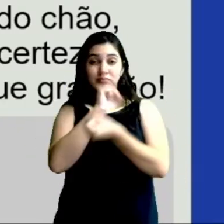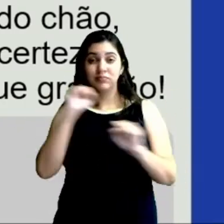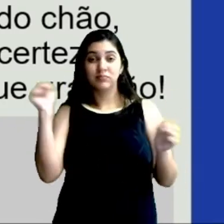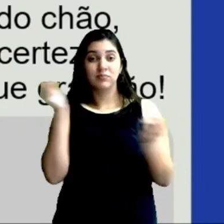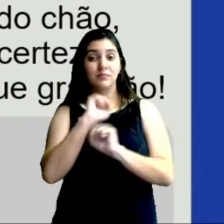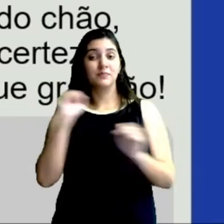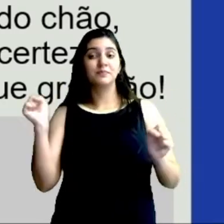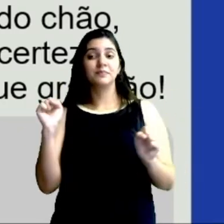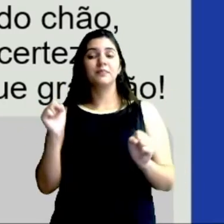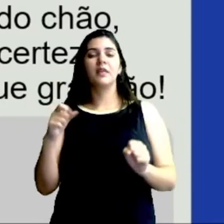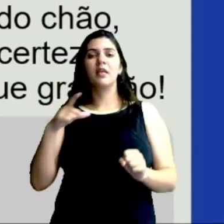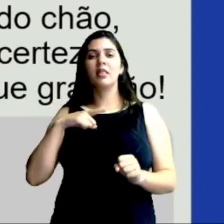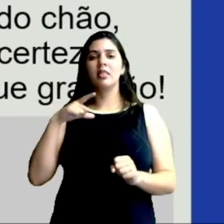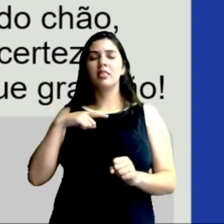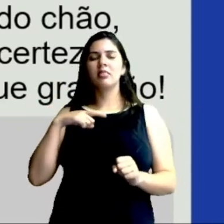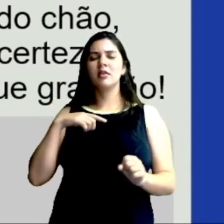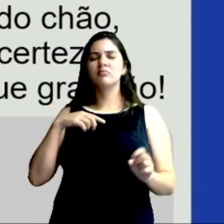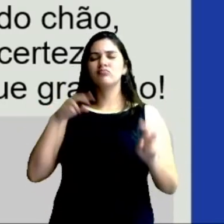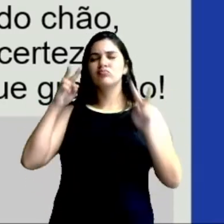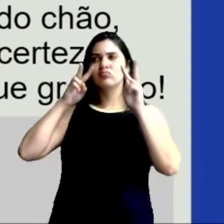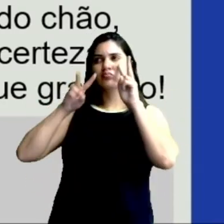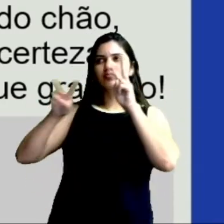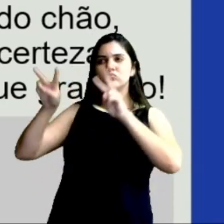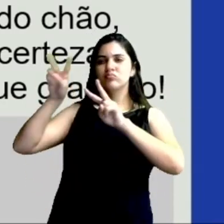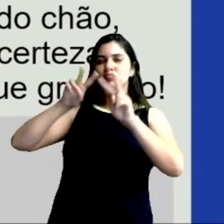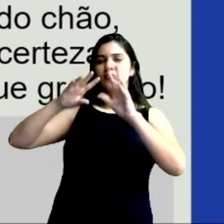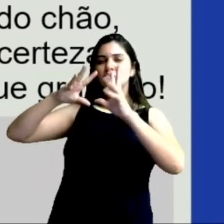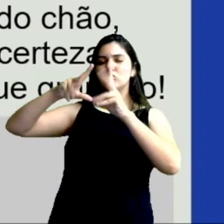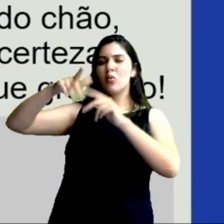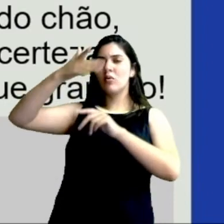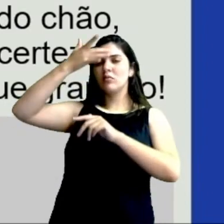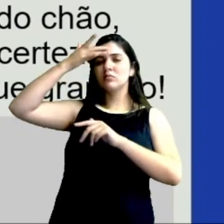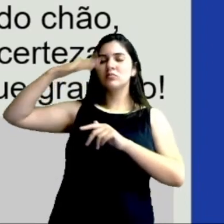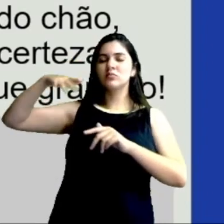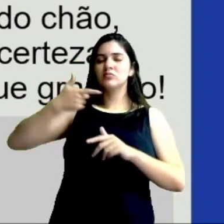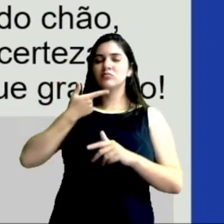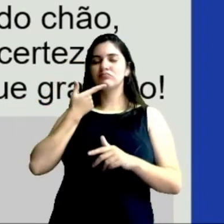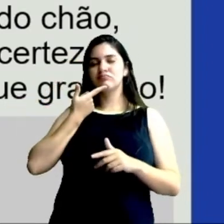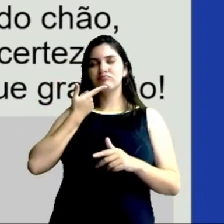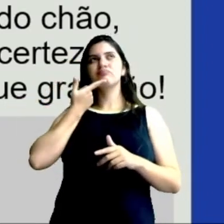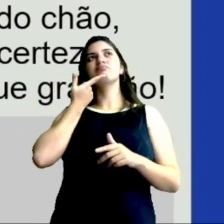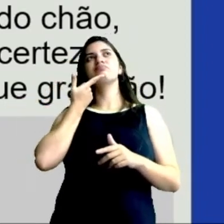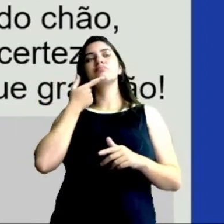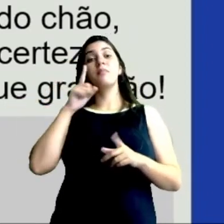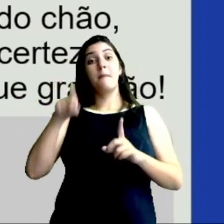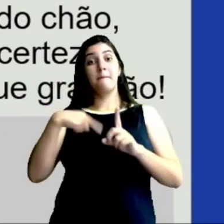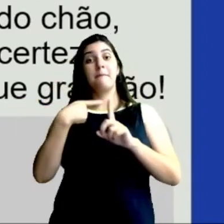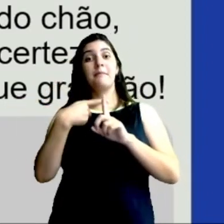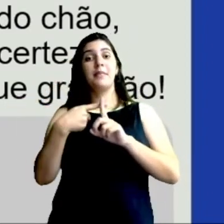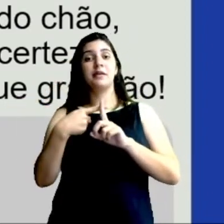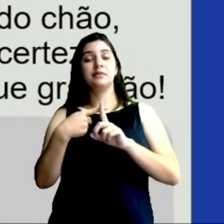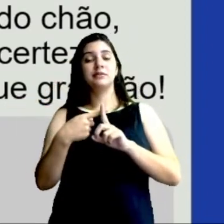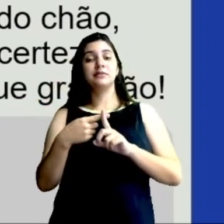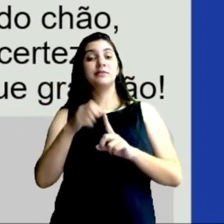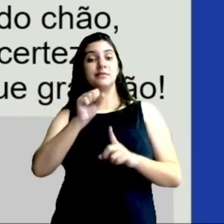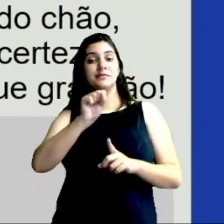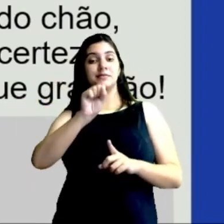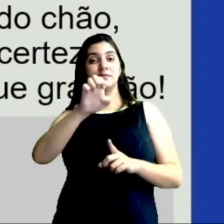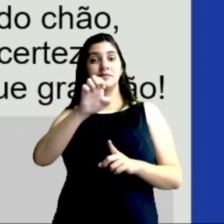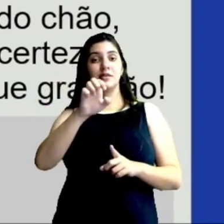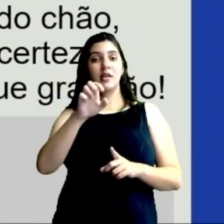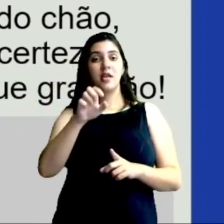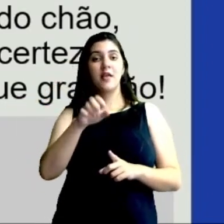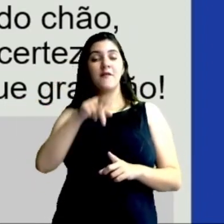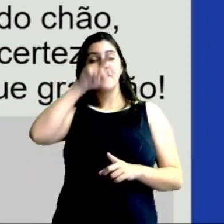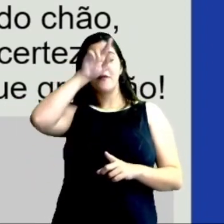zangado tem Júlia todo mundo com queixo levantado mas se